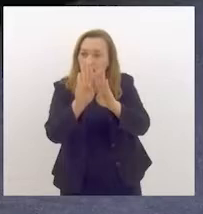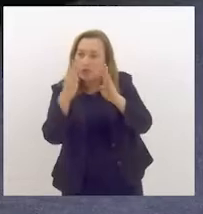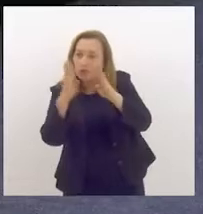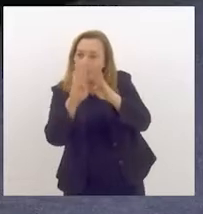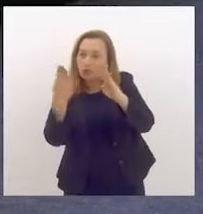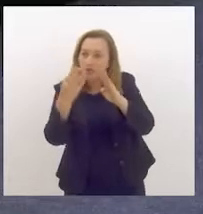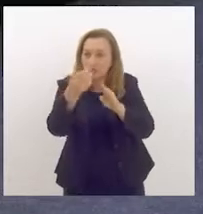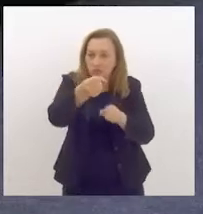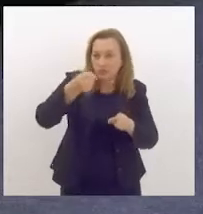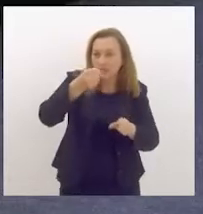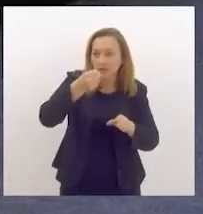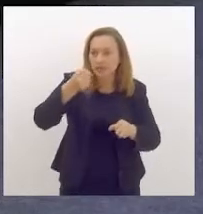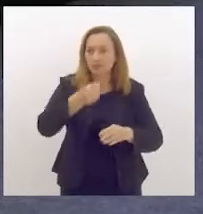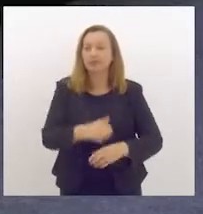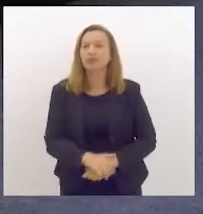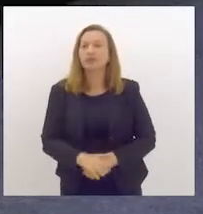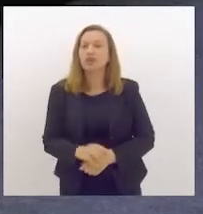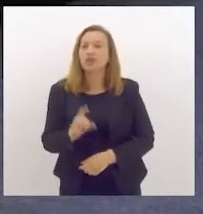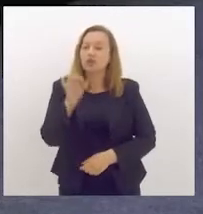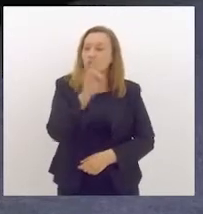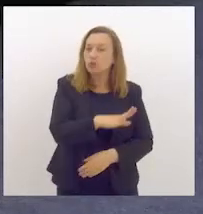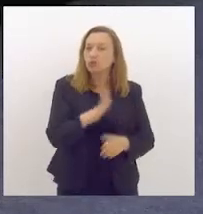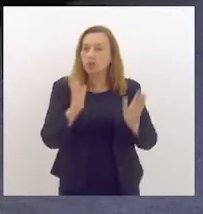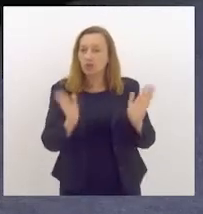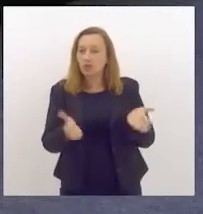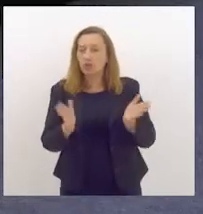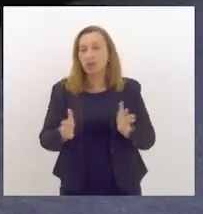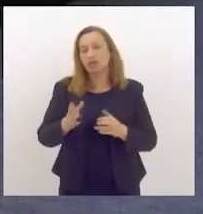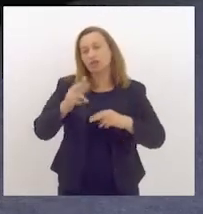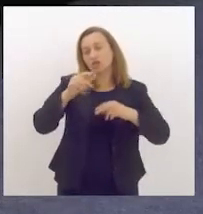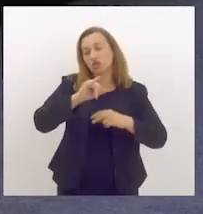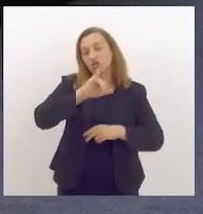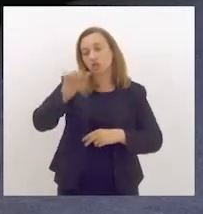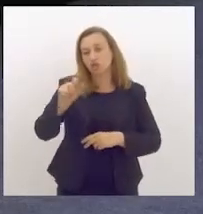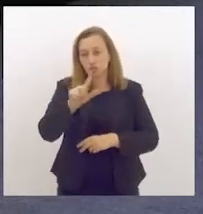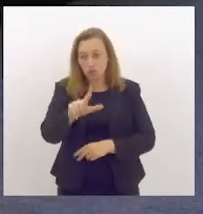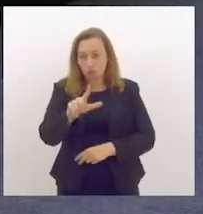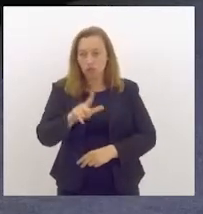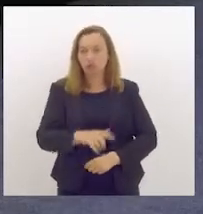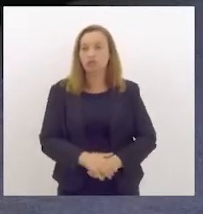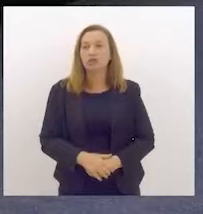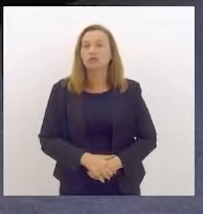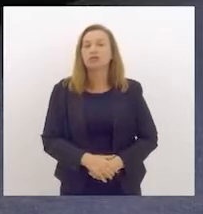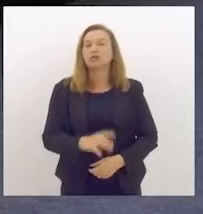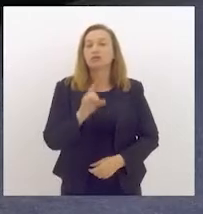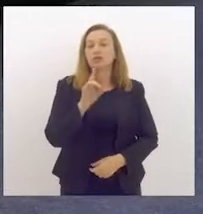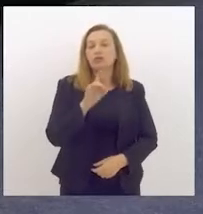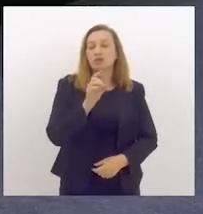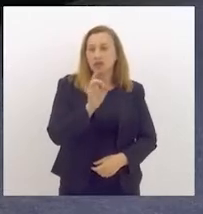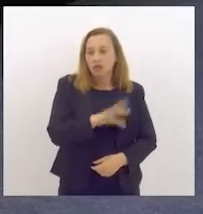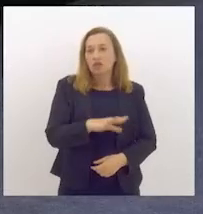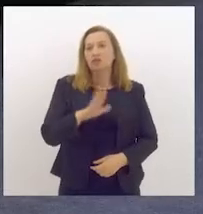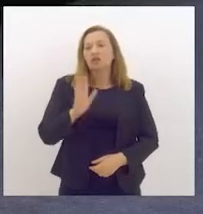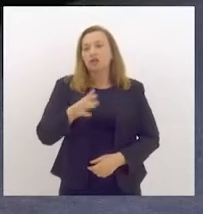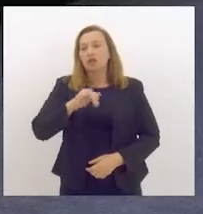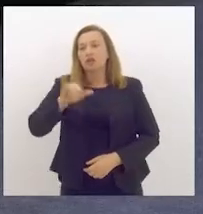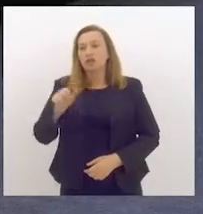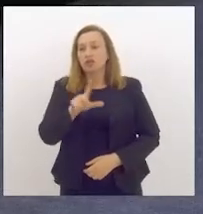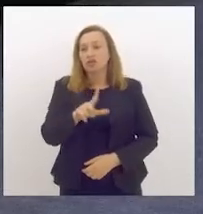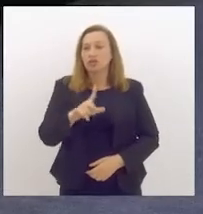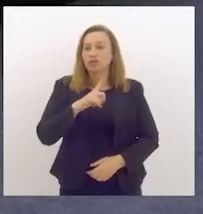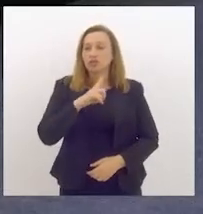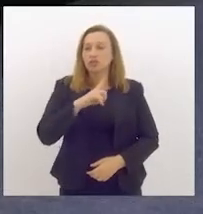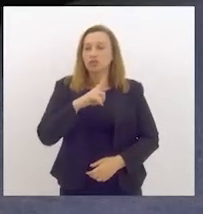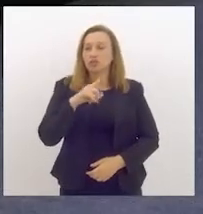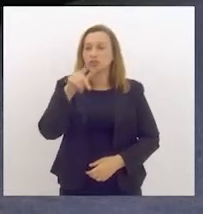do seu armário e da última vez agora em Julho que tá final de Julho tinha um